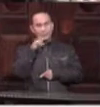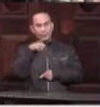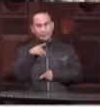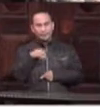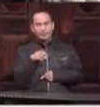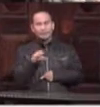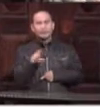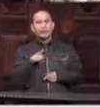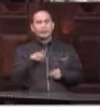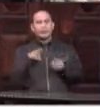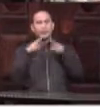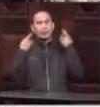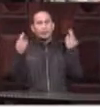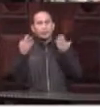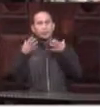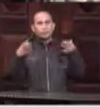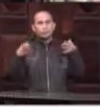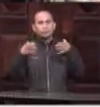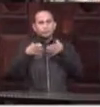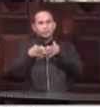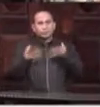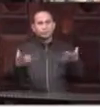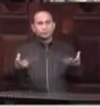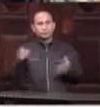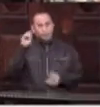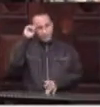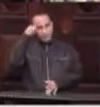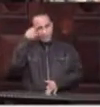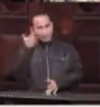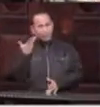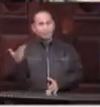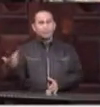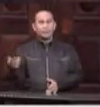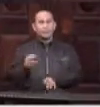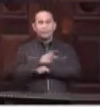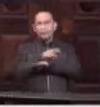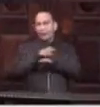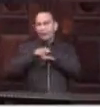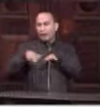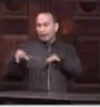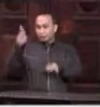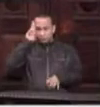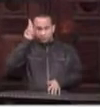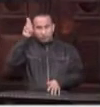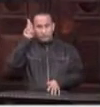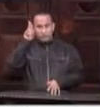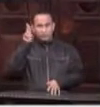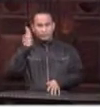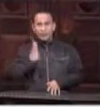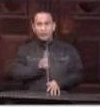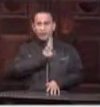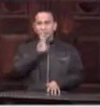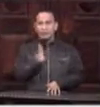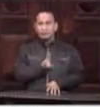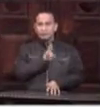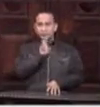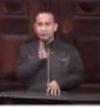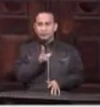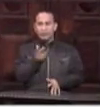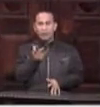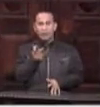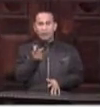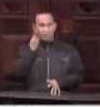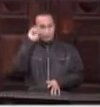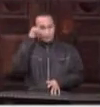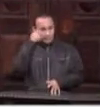diferentes setores do movimento negro, que tem reunido diferentes lideranças das religiões de matriz africana